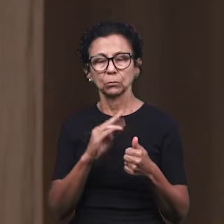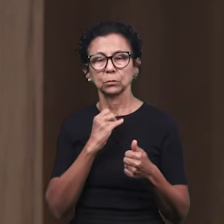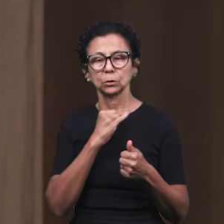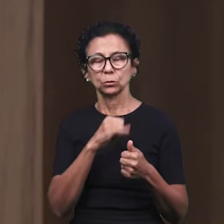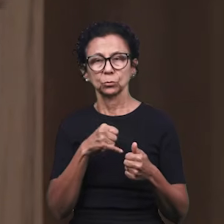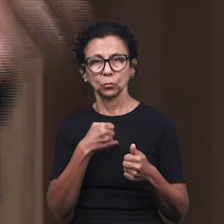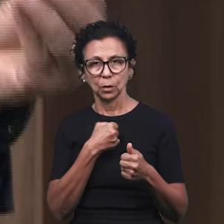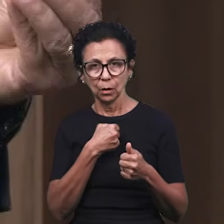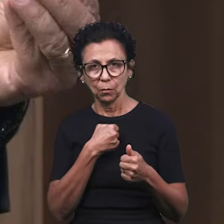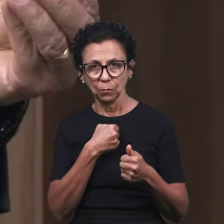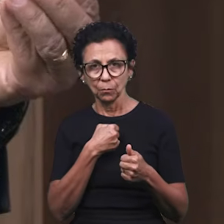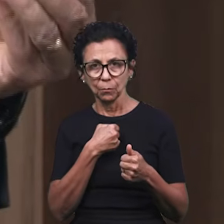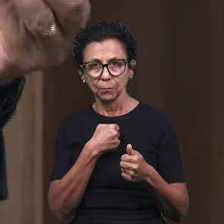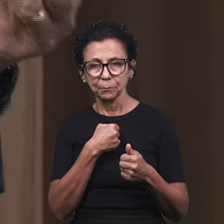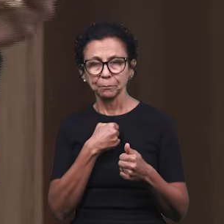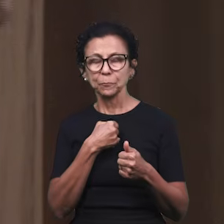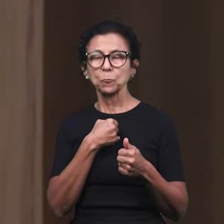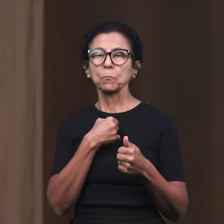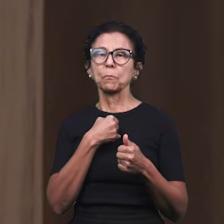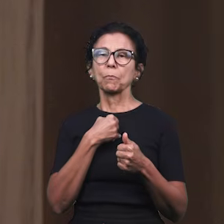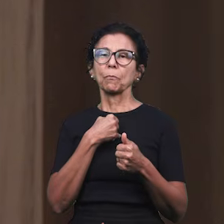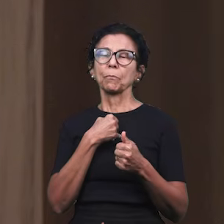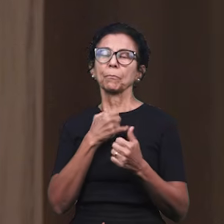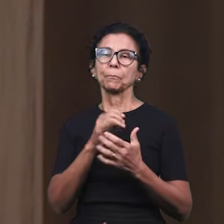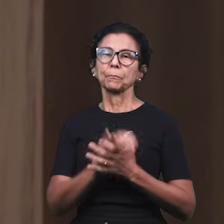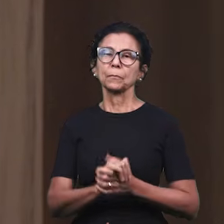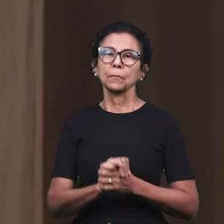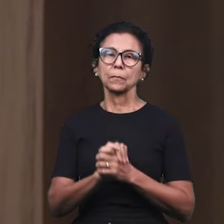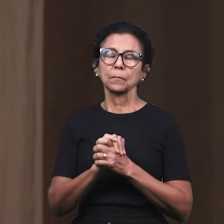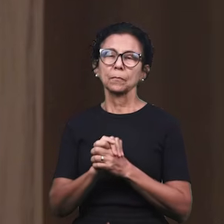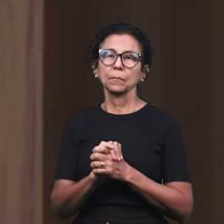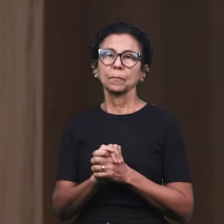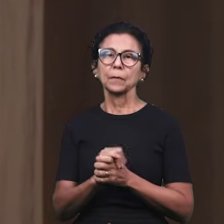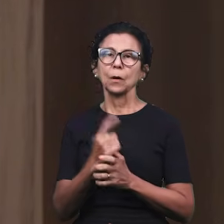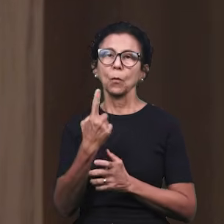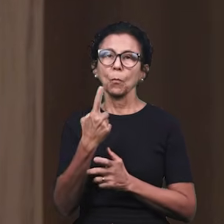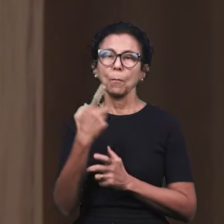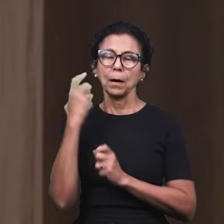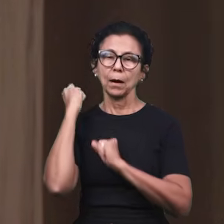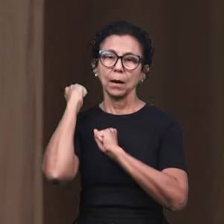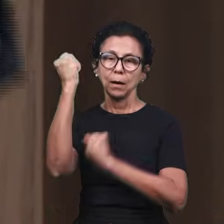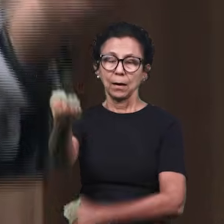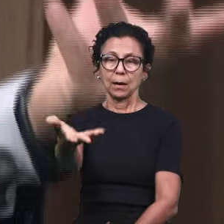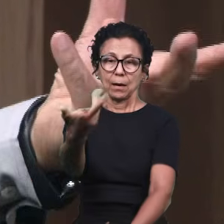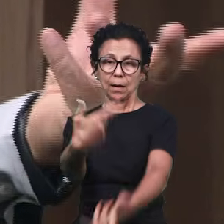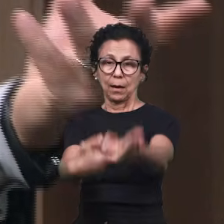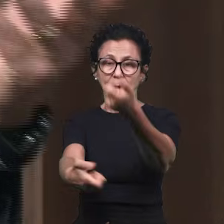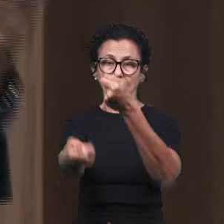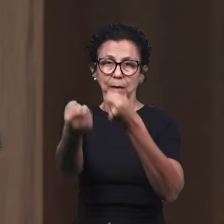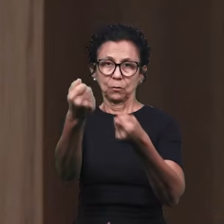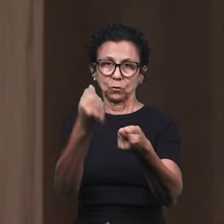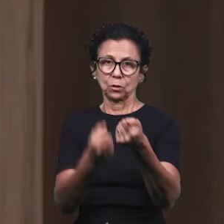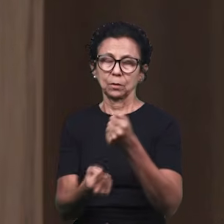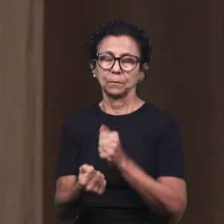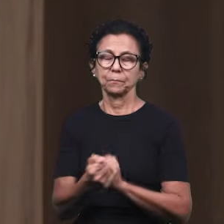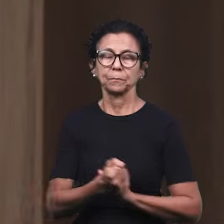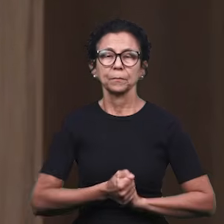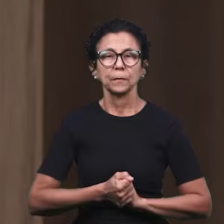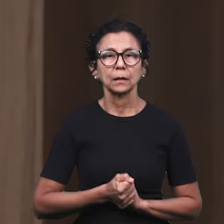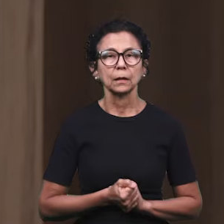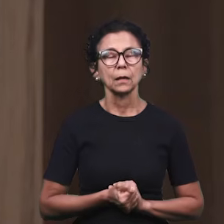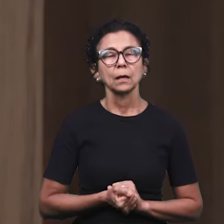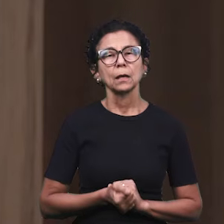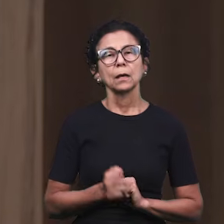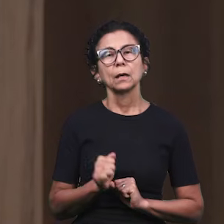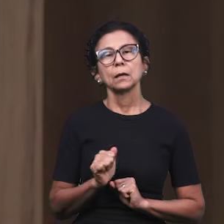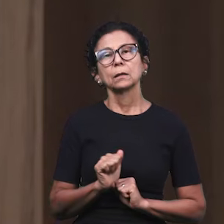expressão amfiblestron, que é uma rede de arremesso, o que seria hoje o